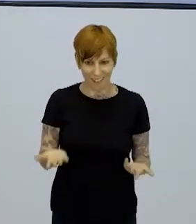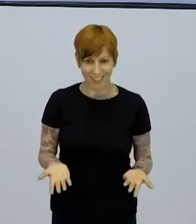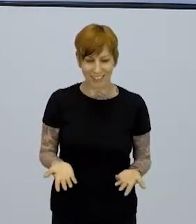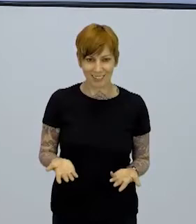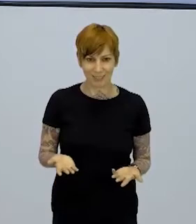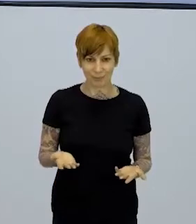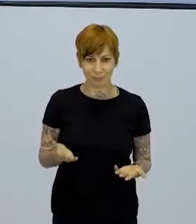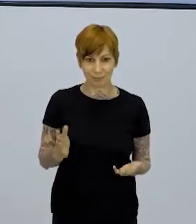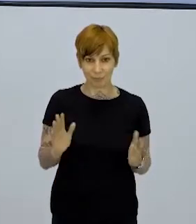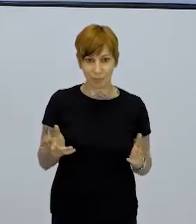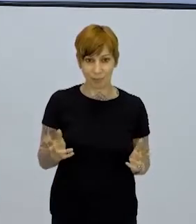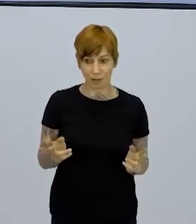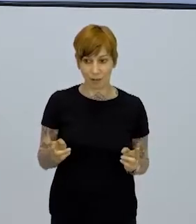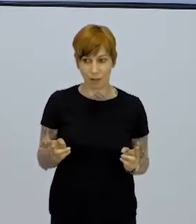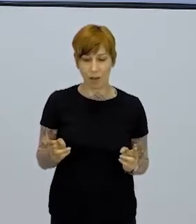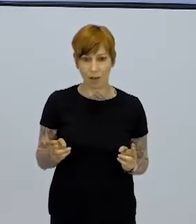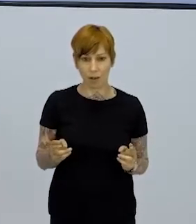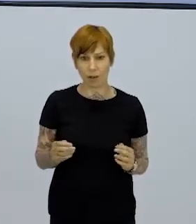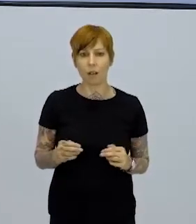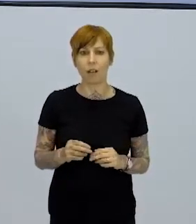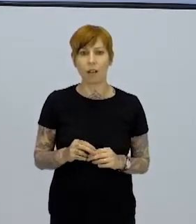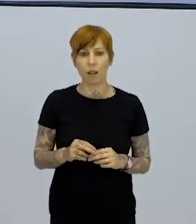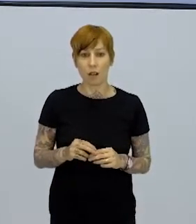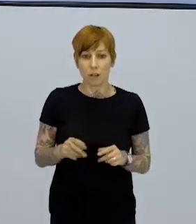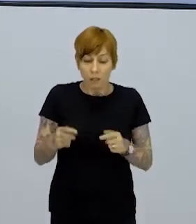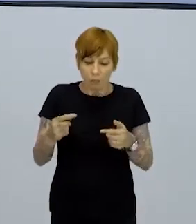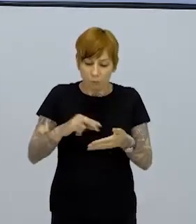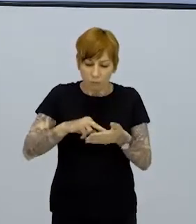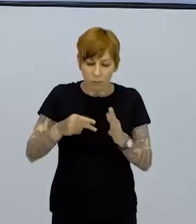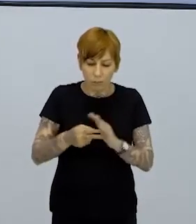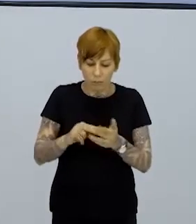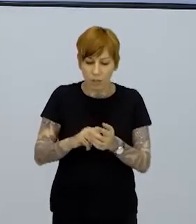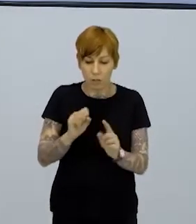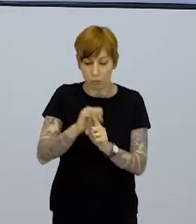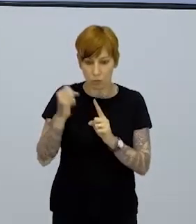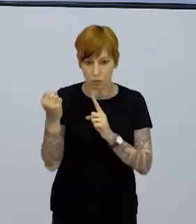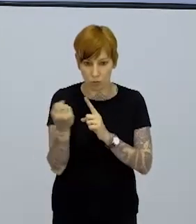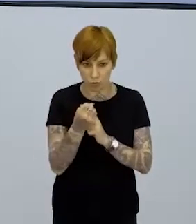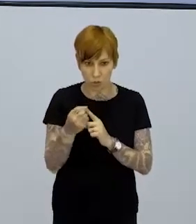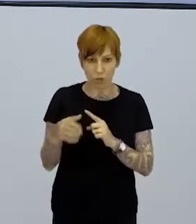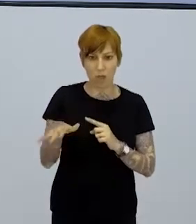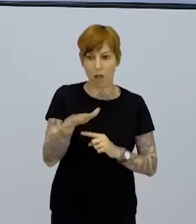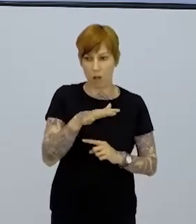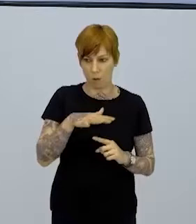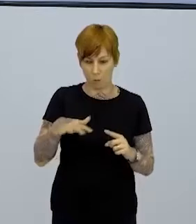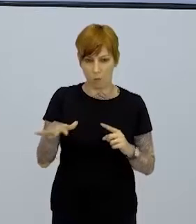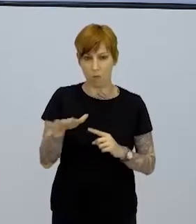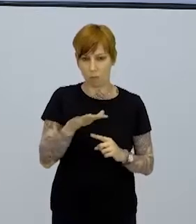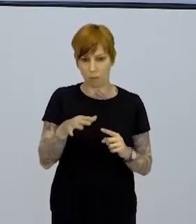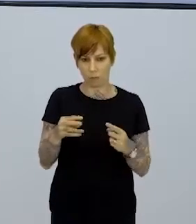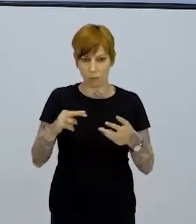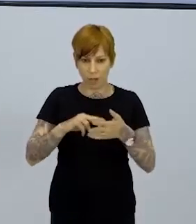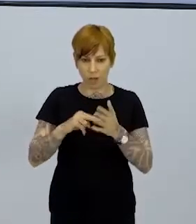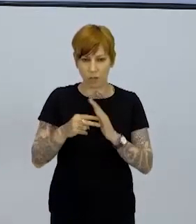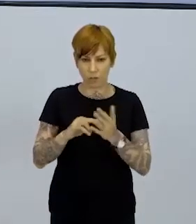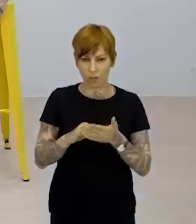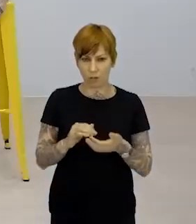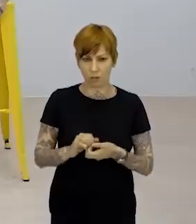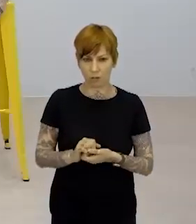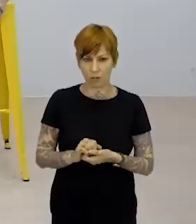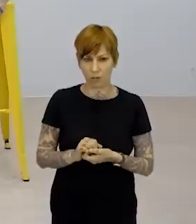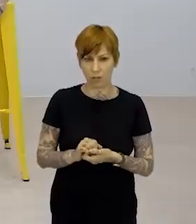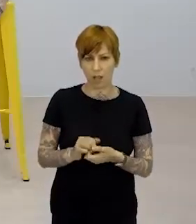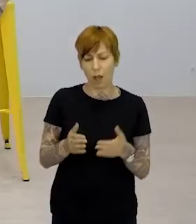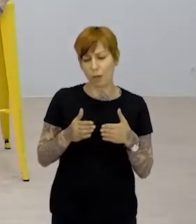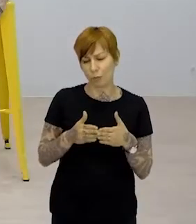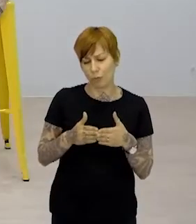A contracultura, ela quase que encontra um movimento social ali, mas é algo muito rudimentar ali da adolescência. Vamos estar terminando? Por